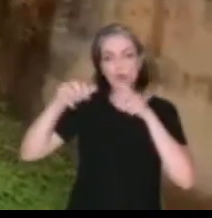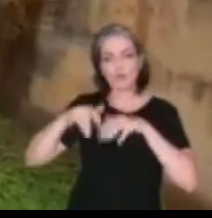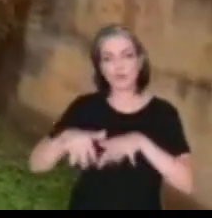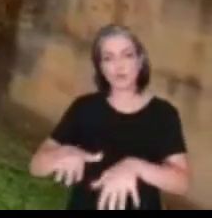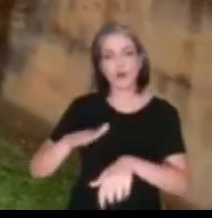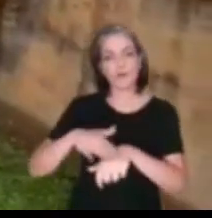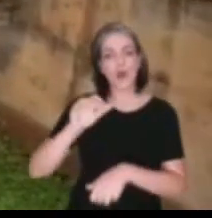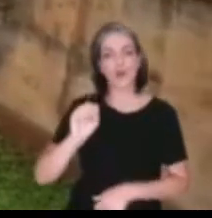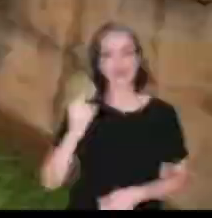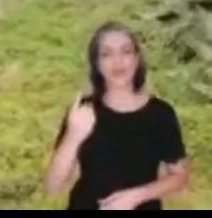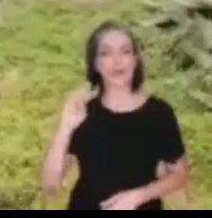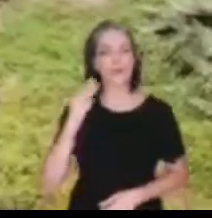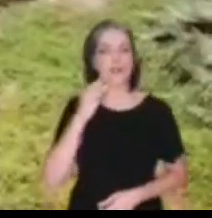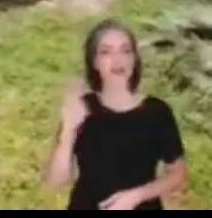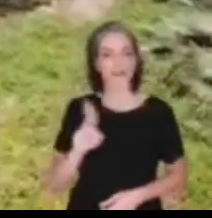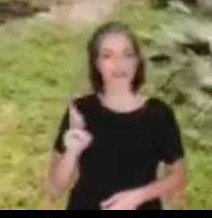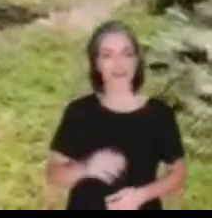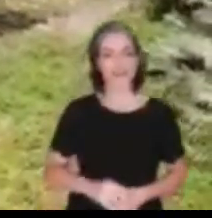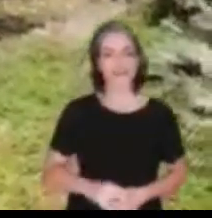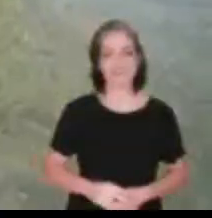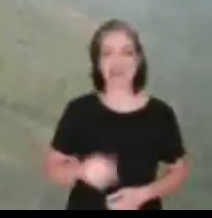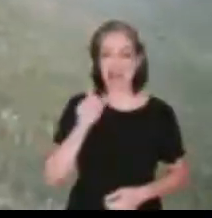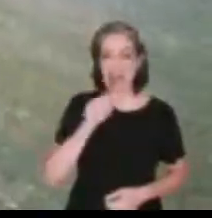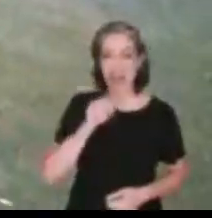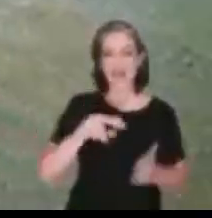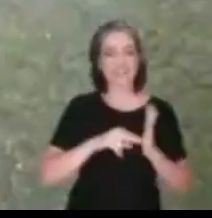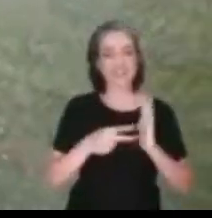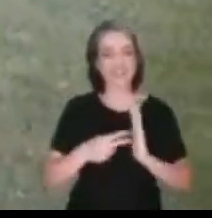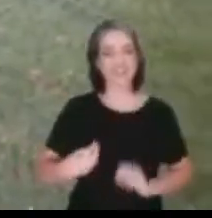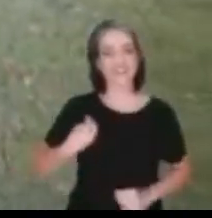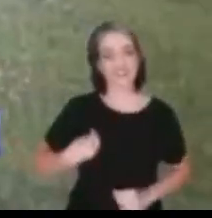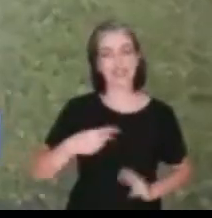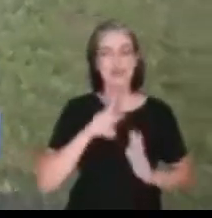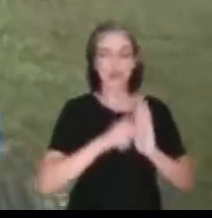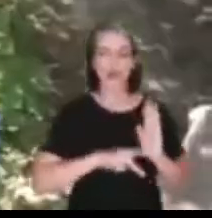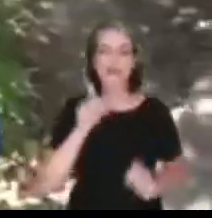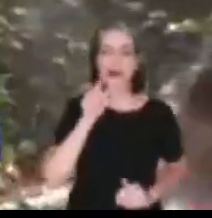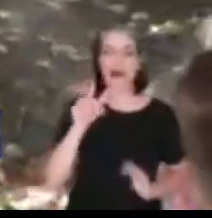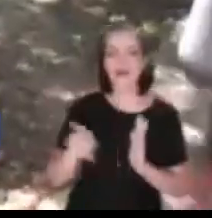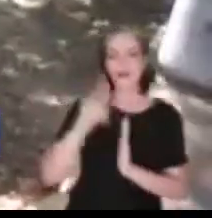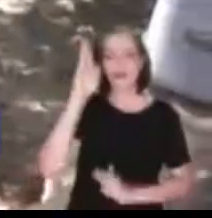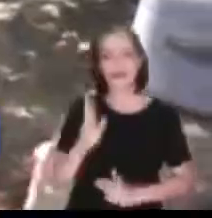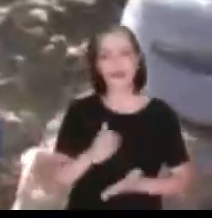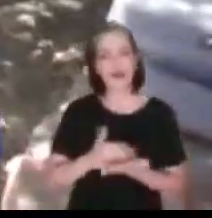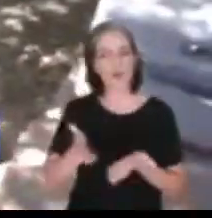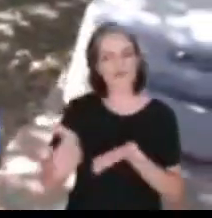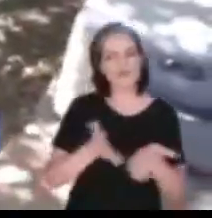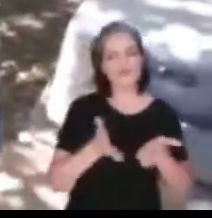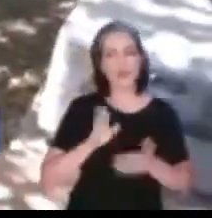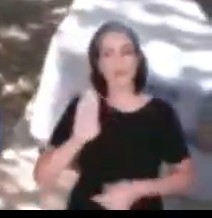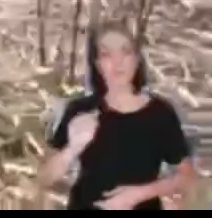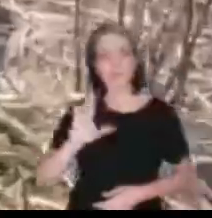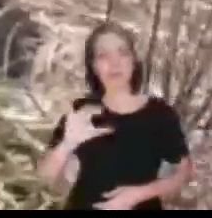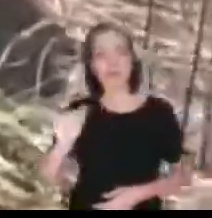milhões de reais. Água é vida. O programa Águas Brasileiras deu início à recuperação de bacias hidrográficas